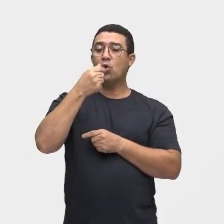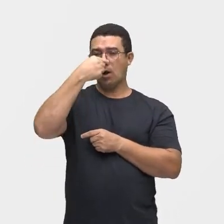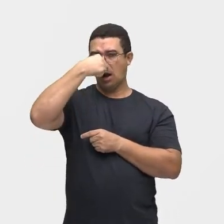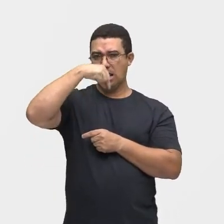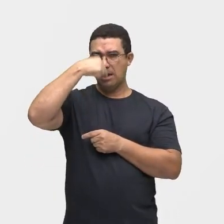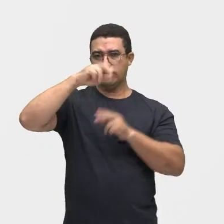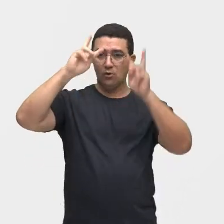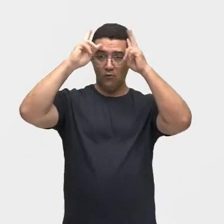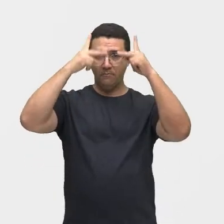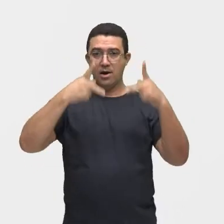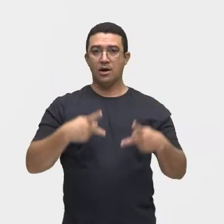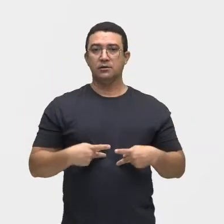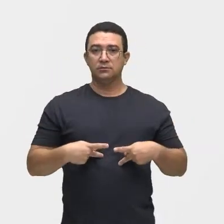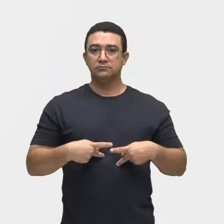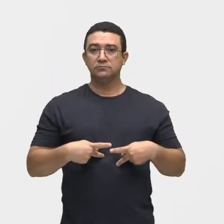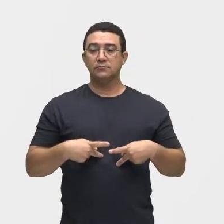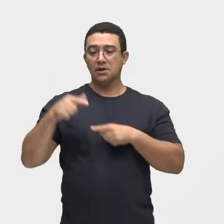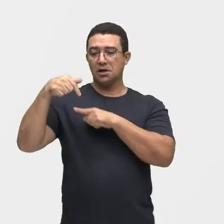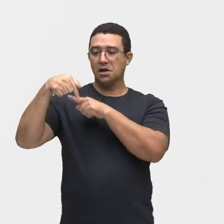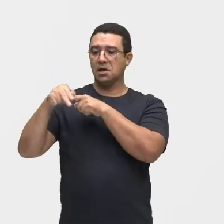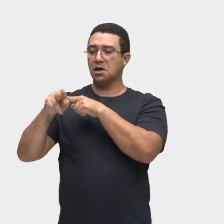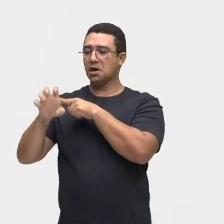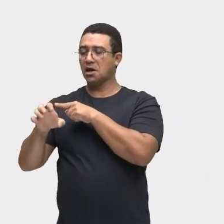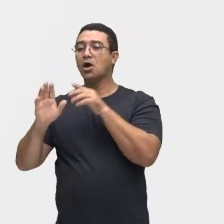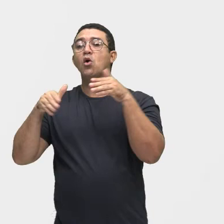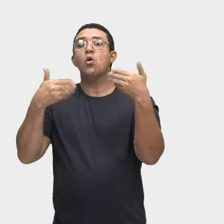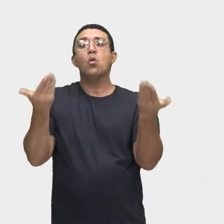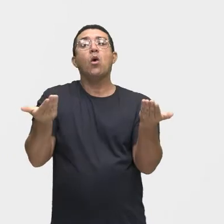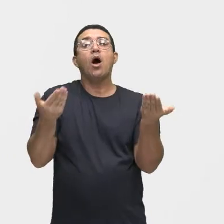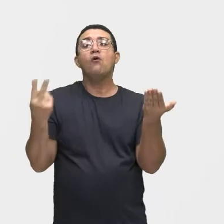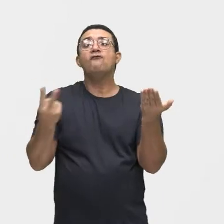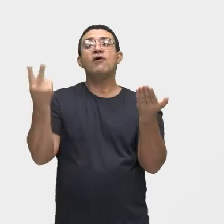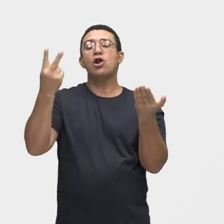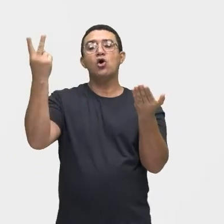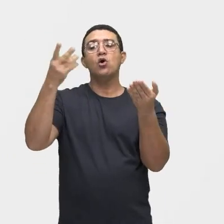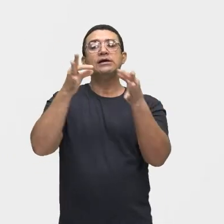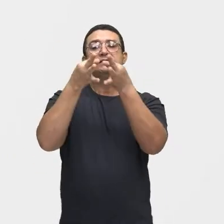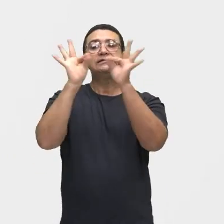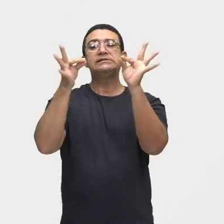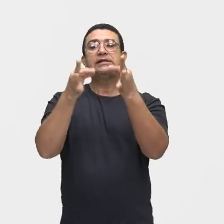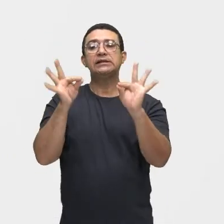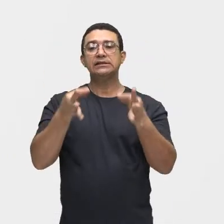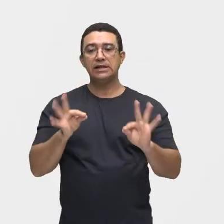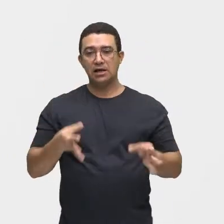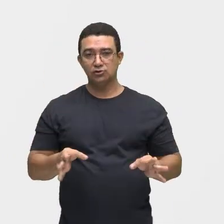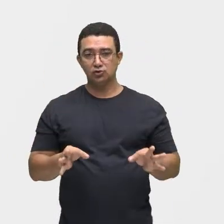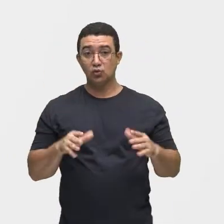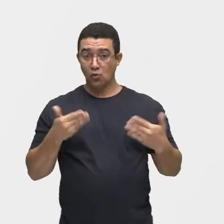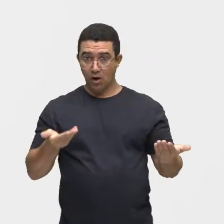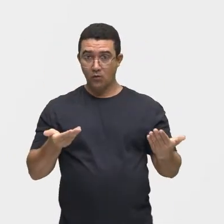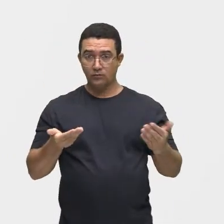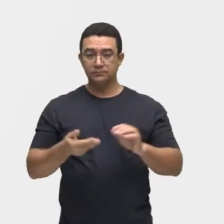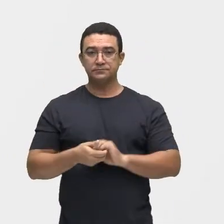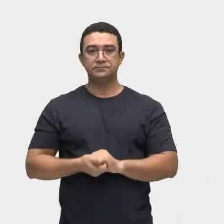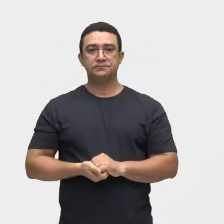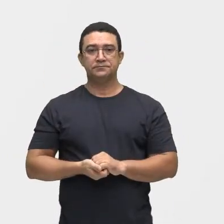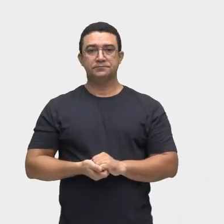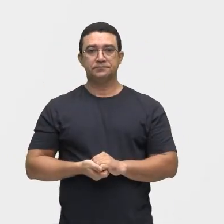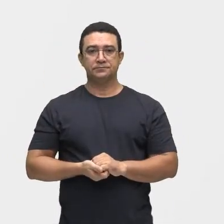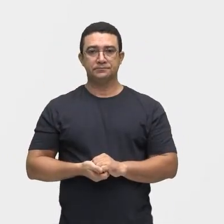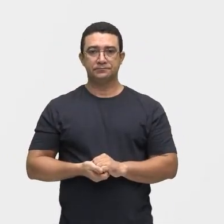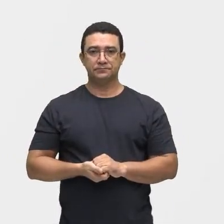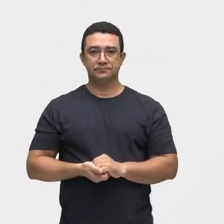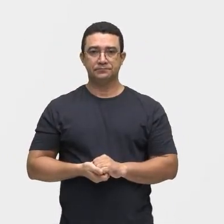pronome relativo em destaque possui valor sintático de. Aí você vai dizer que valor ele tem